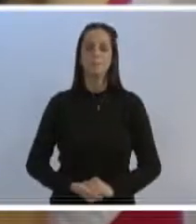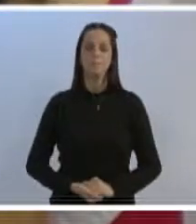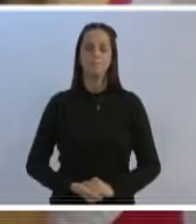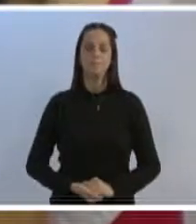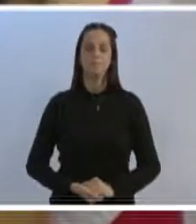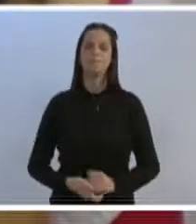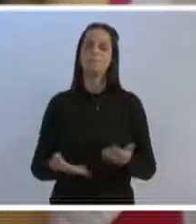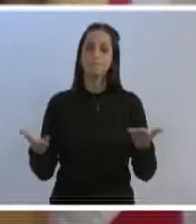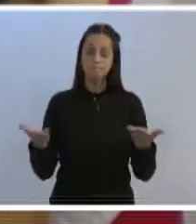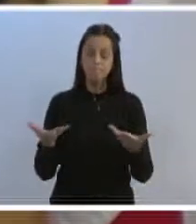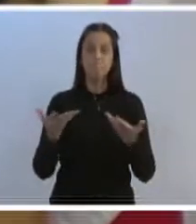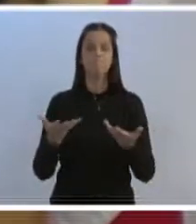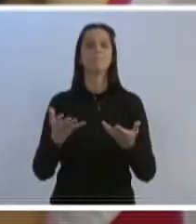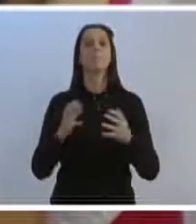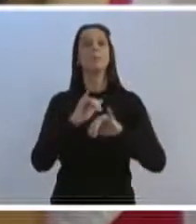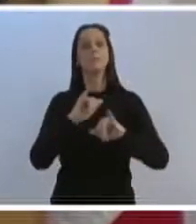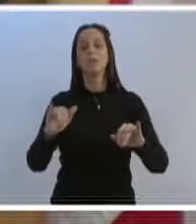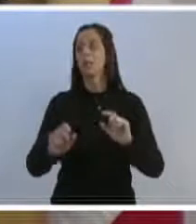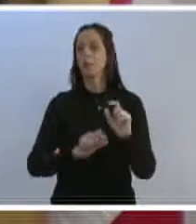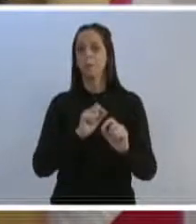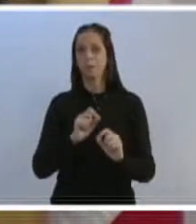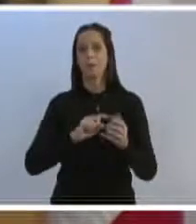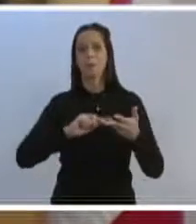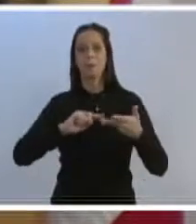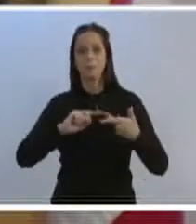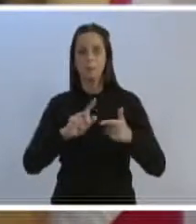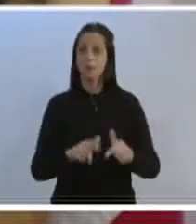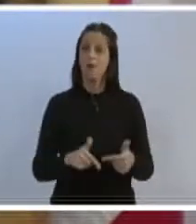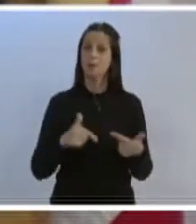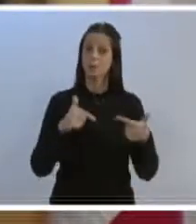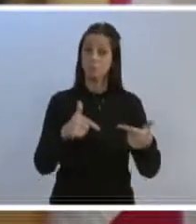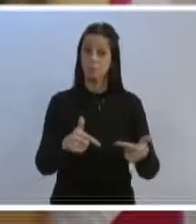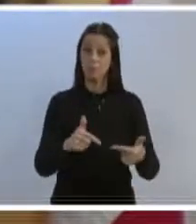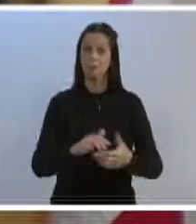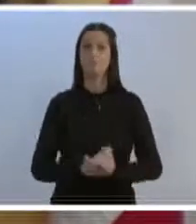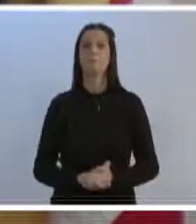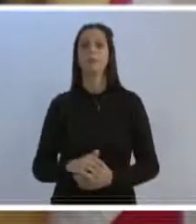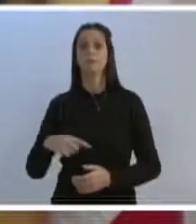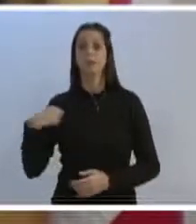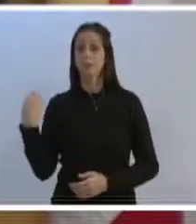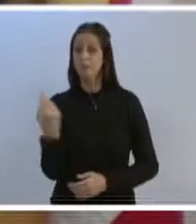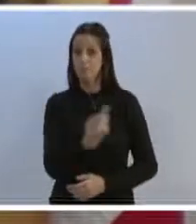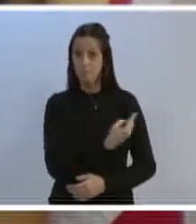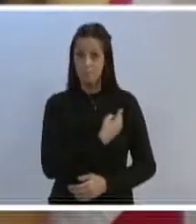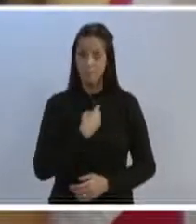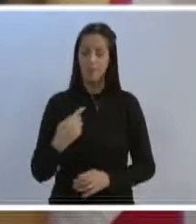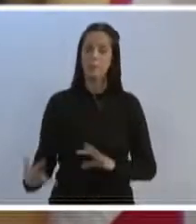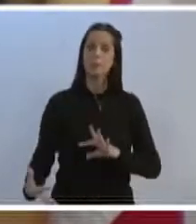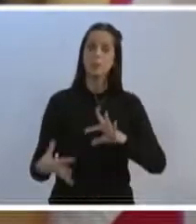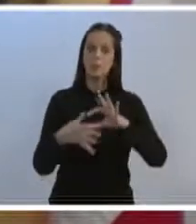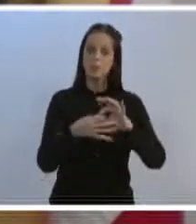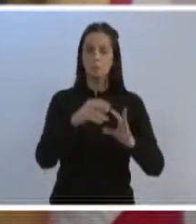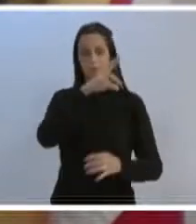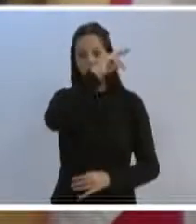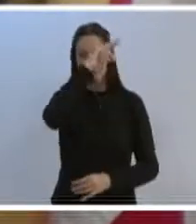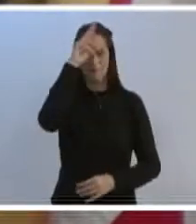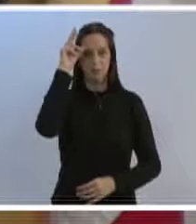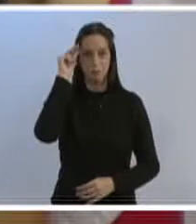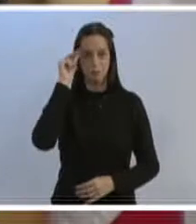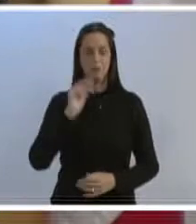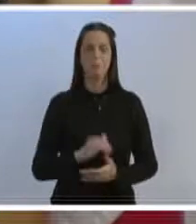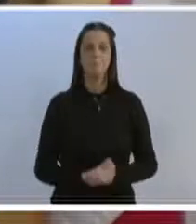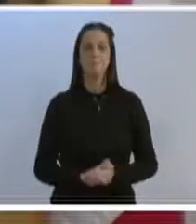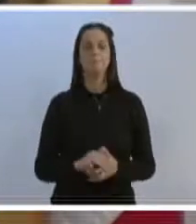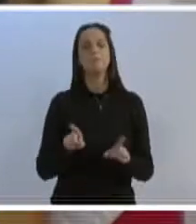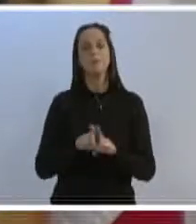quero destacar algumas ações que nós juntamente com o executivo com o